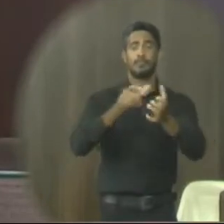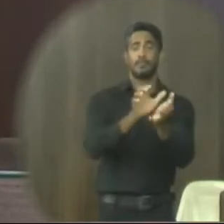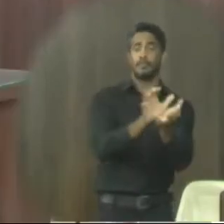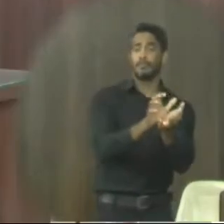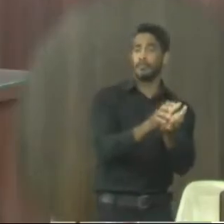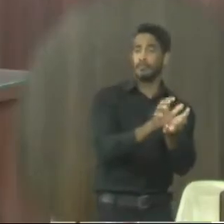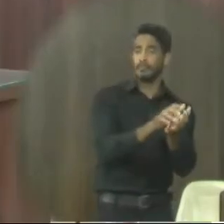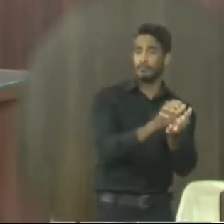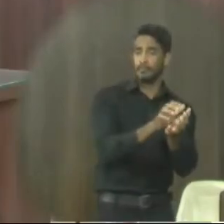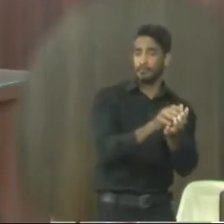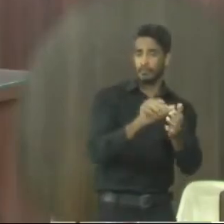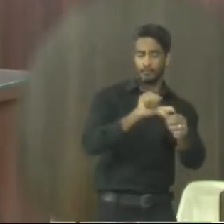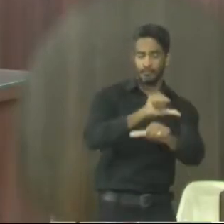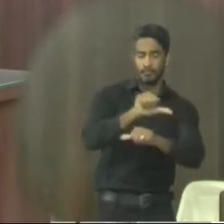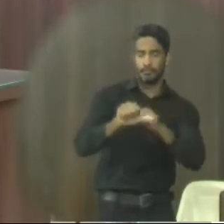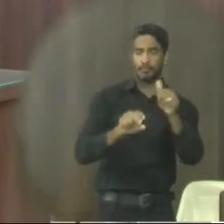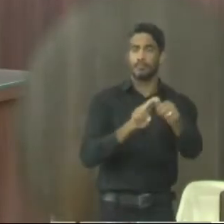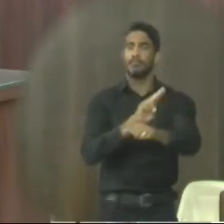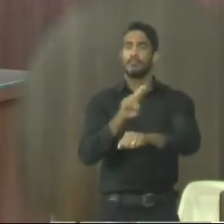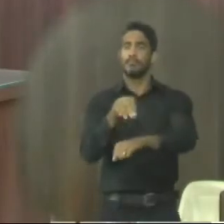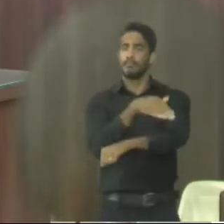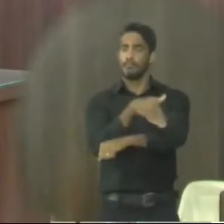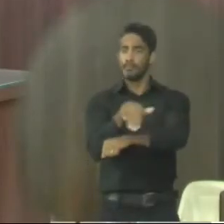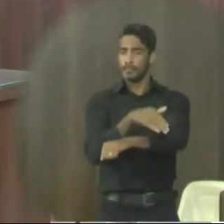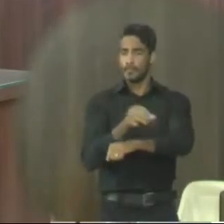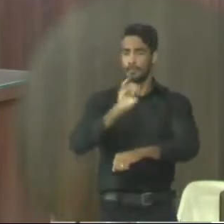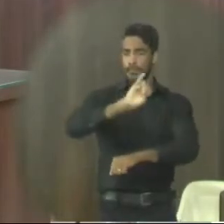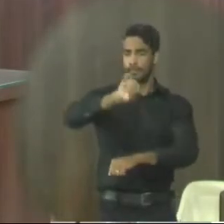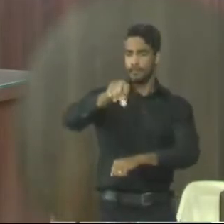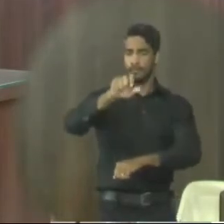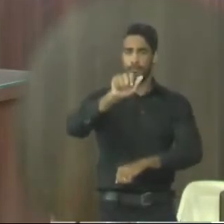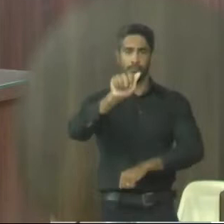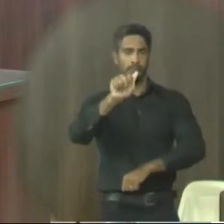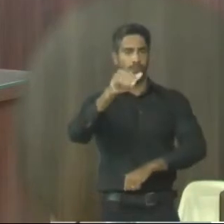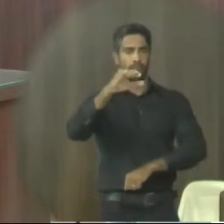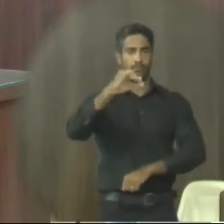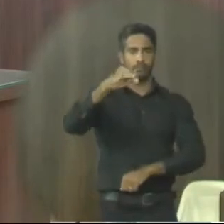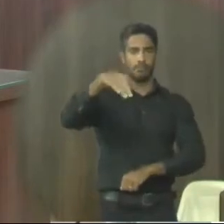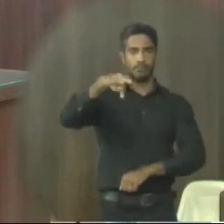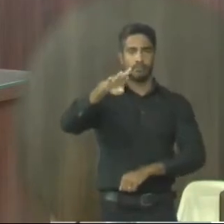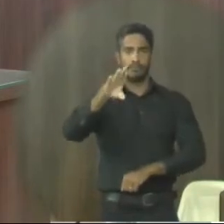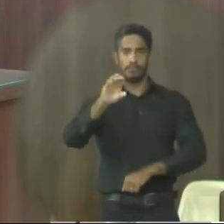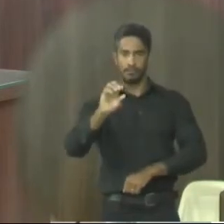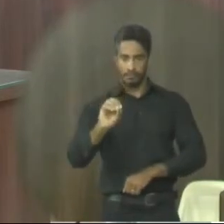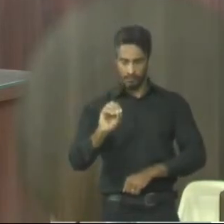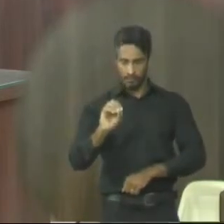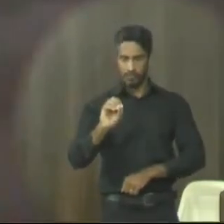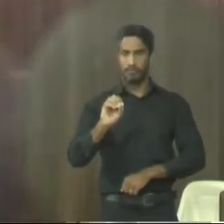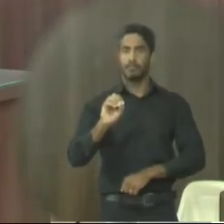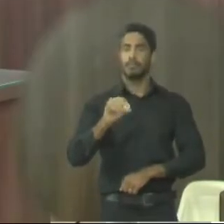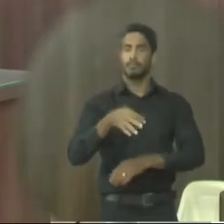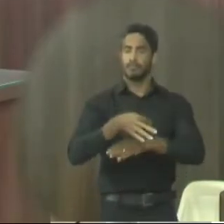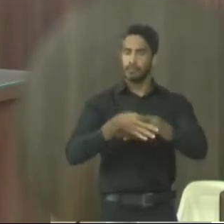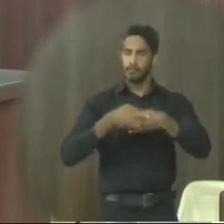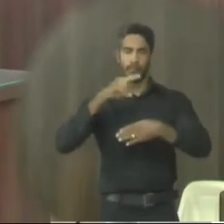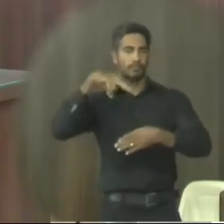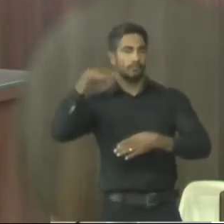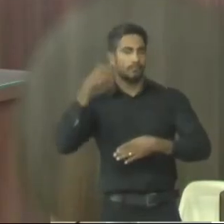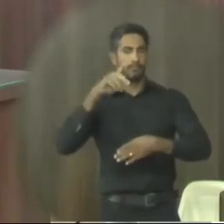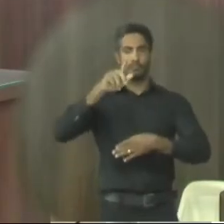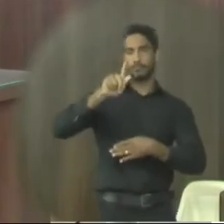Jacarezinho, de rua Jacinto dos Santos, de autoria do vereador Gesto do Espírito Santo de